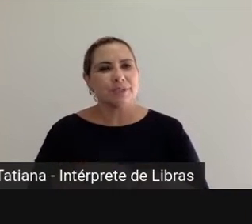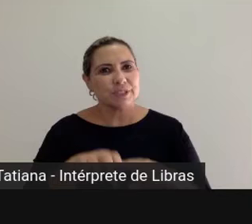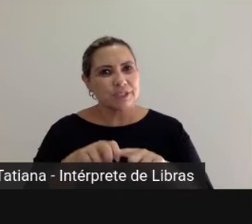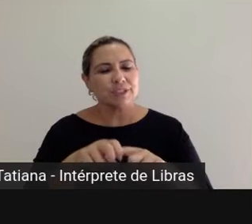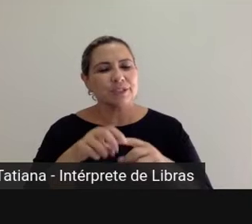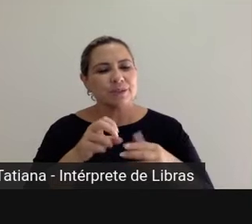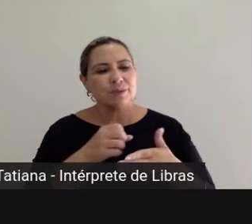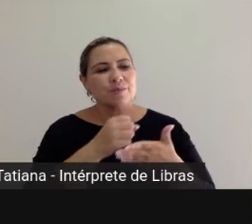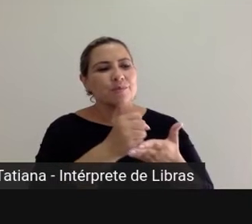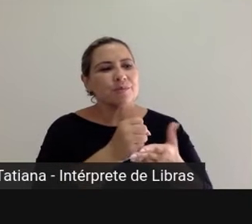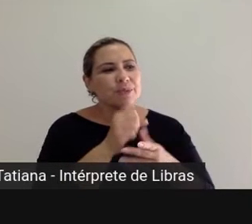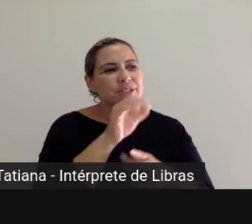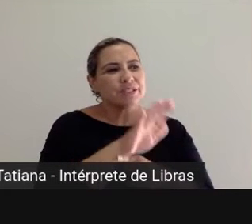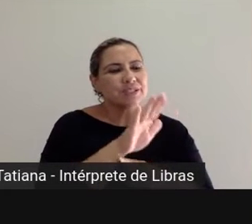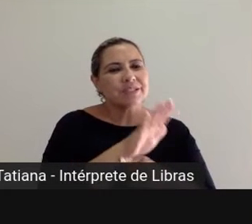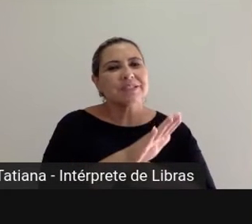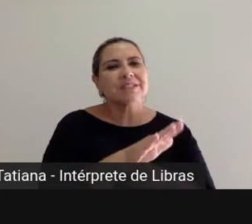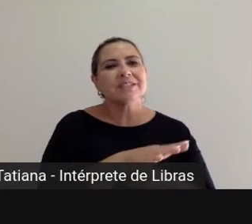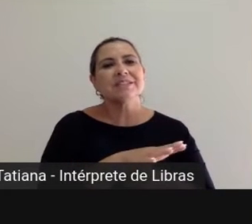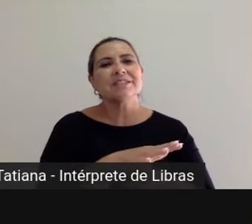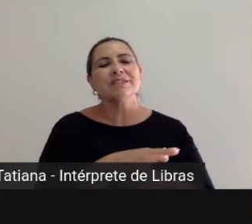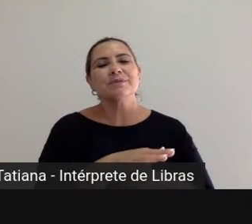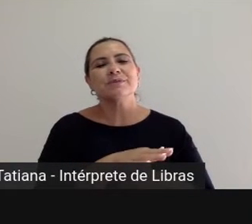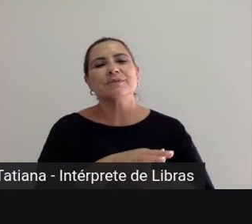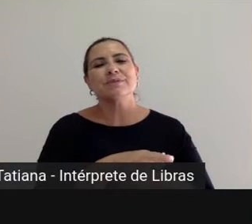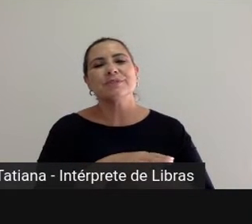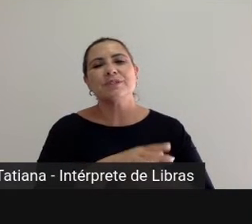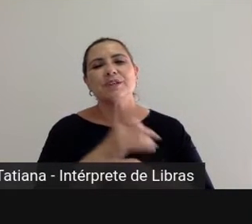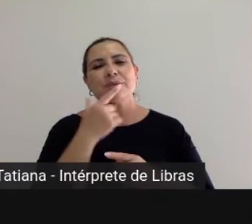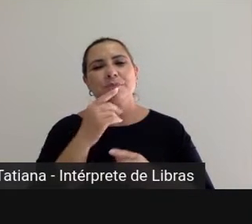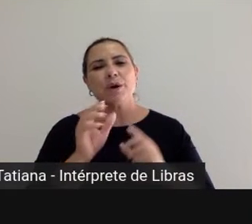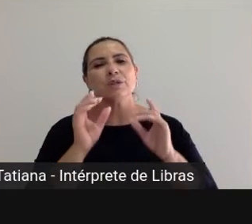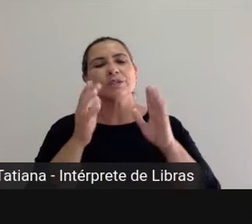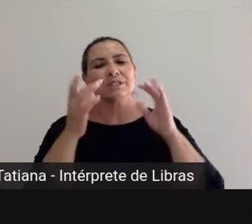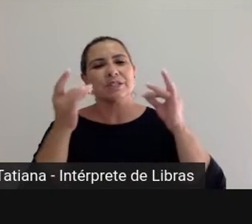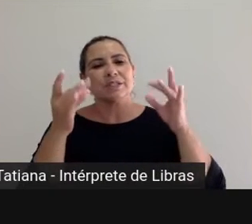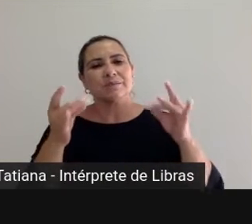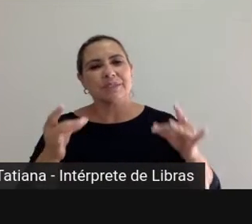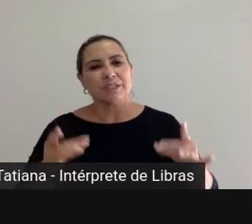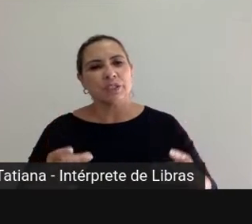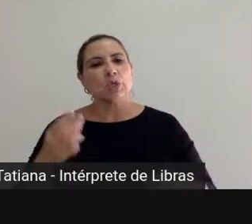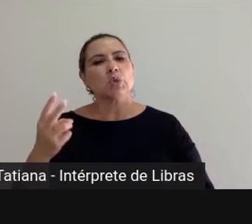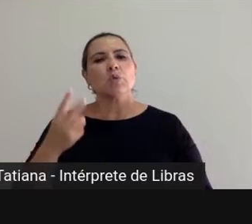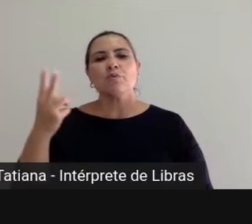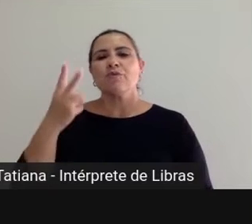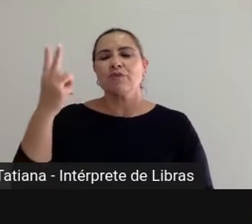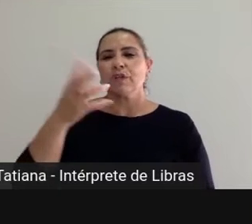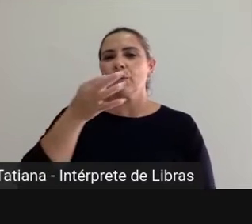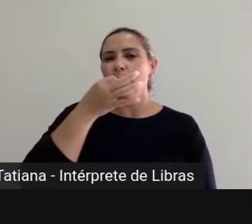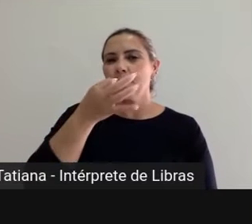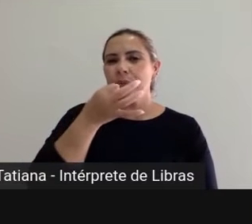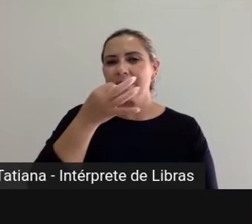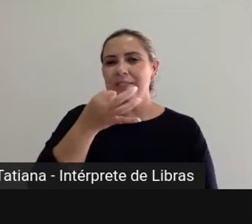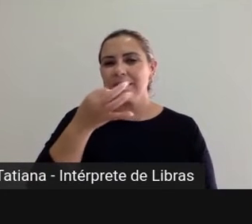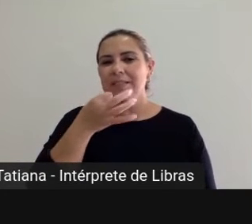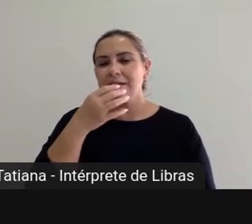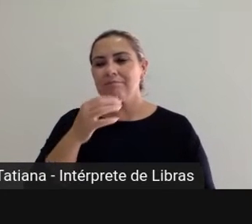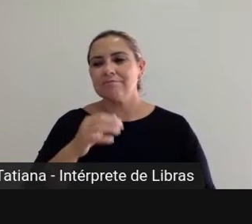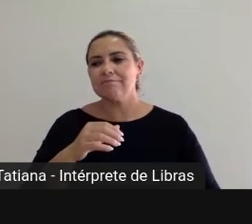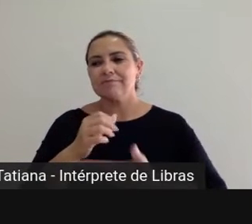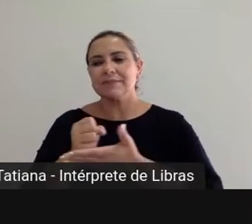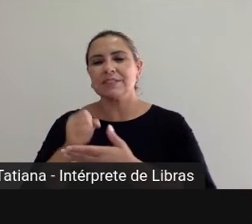contribuição que eu pretendo dar em breve, né? A gente expor os diferentes valores, diferentes opiniões e dar uma